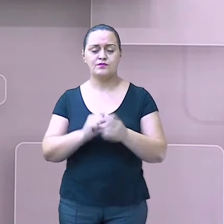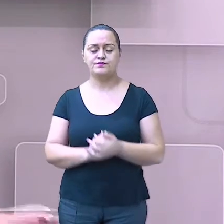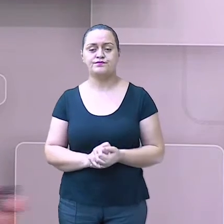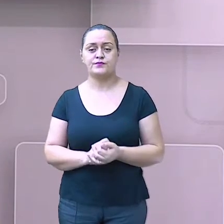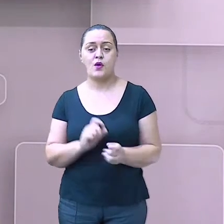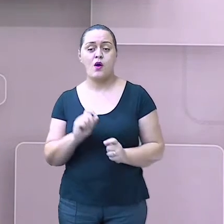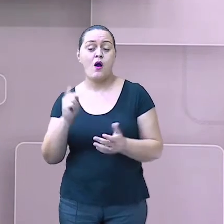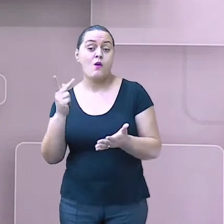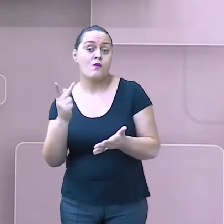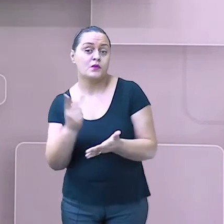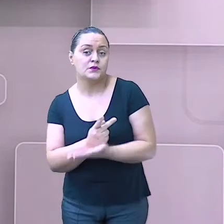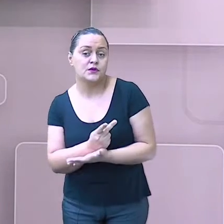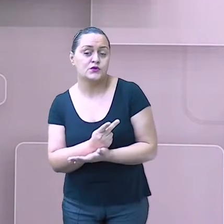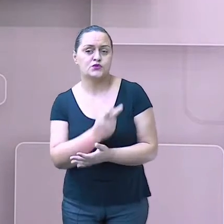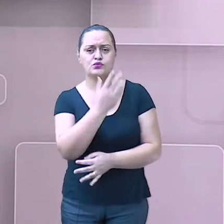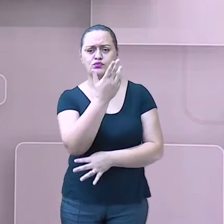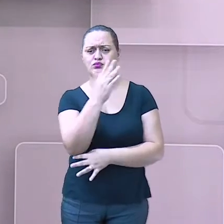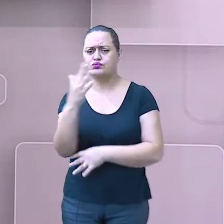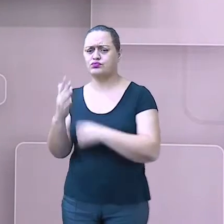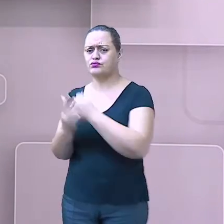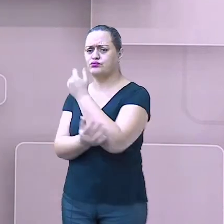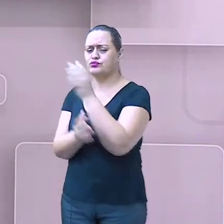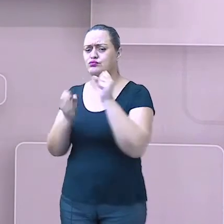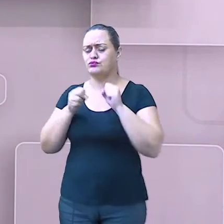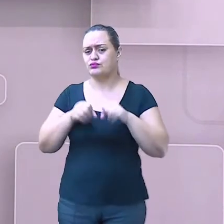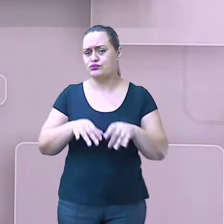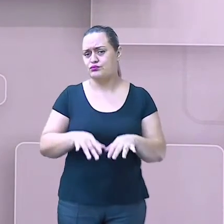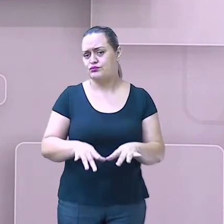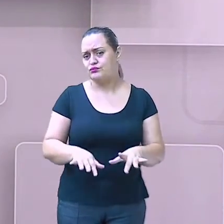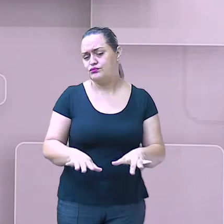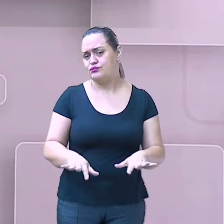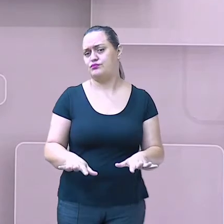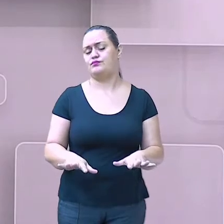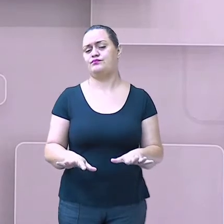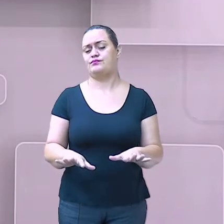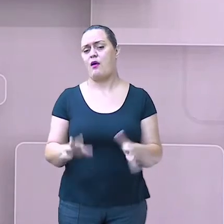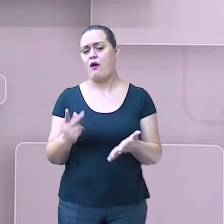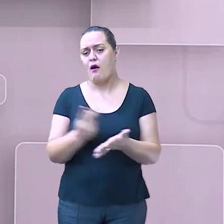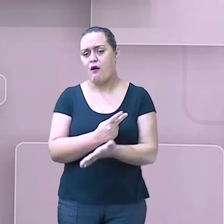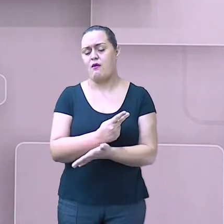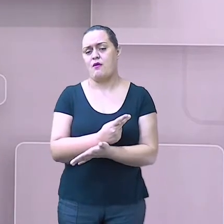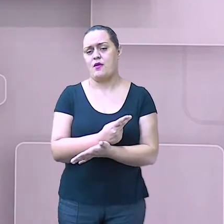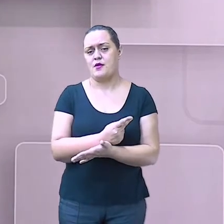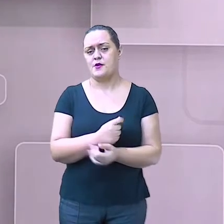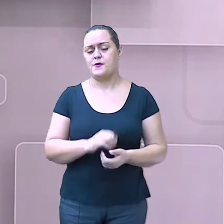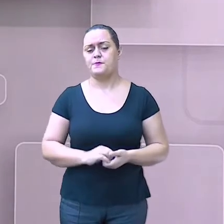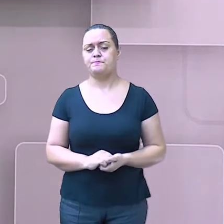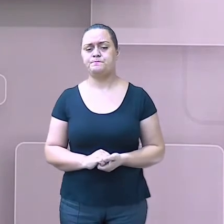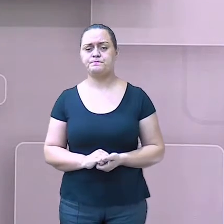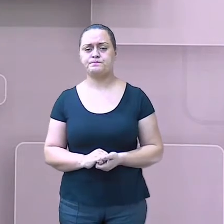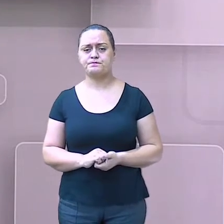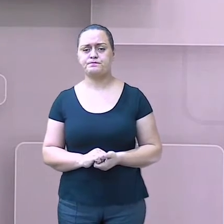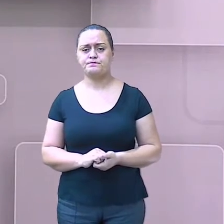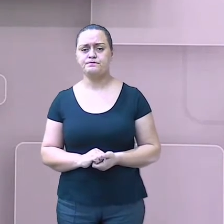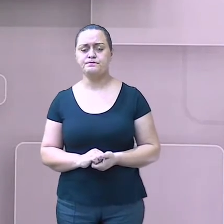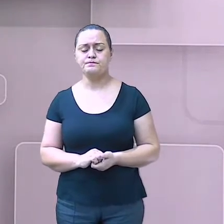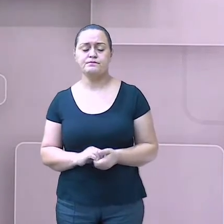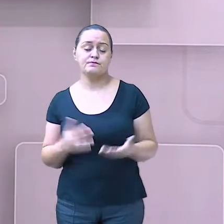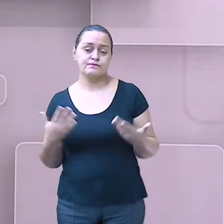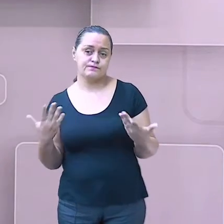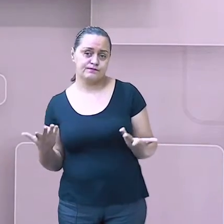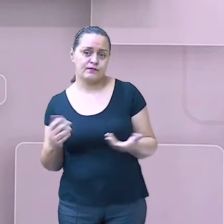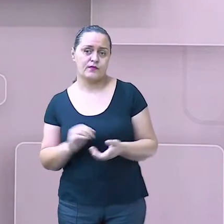do ambiente onde nós estamos inseridos. Vem ver como isso funciona. Bom, a